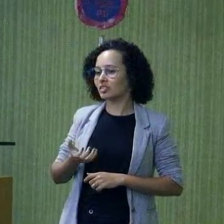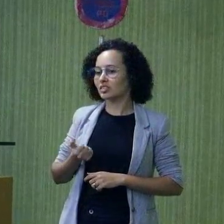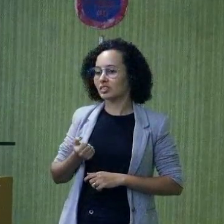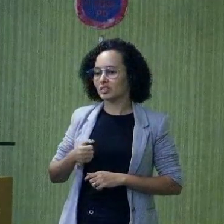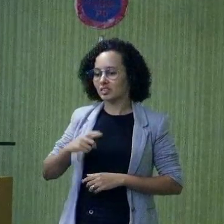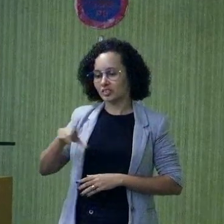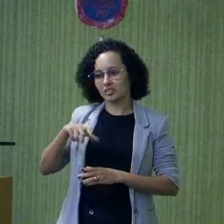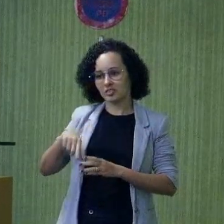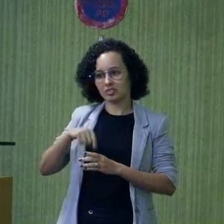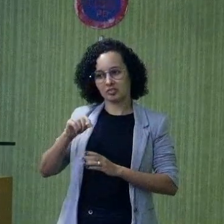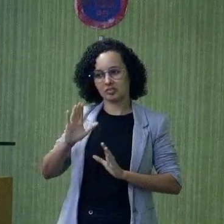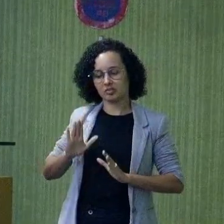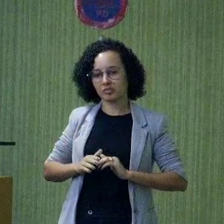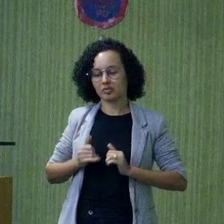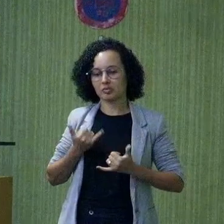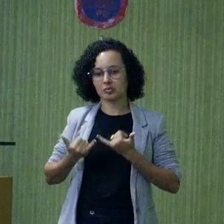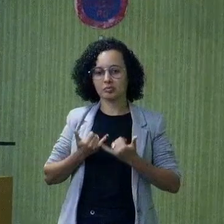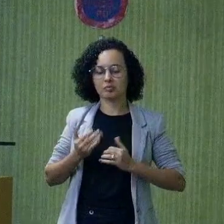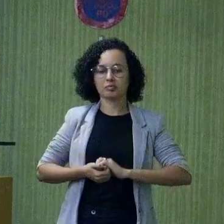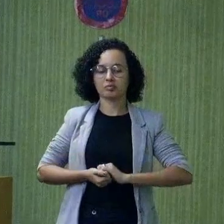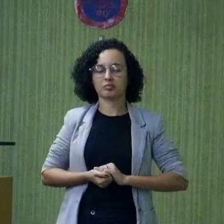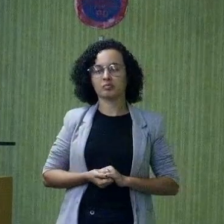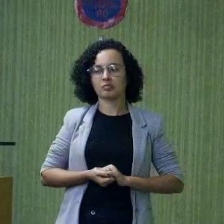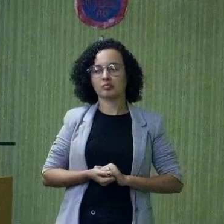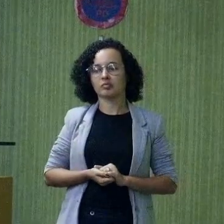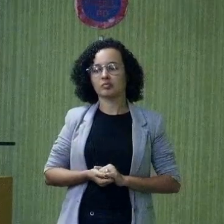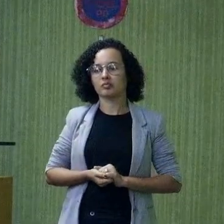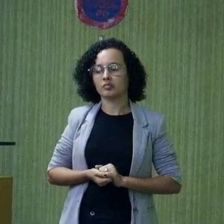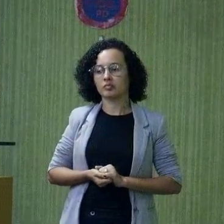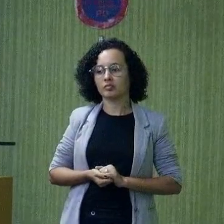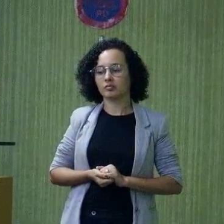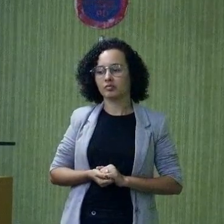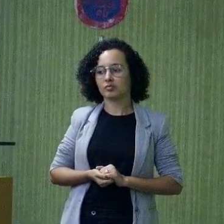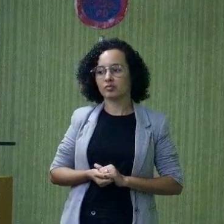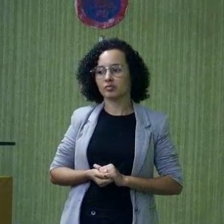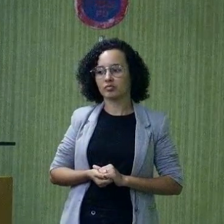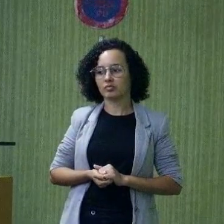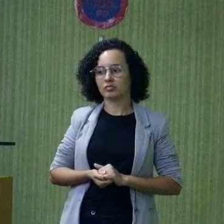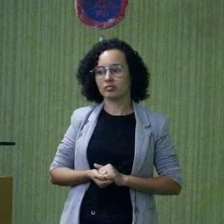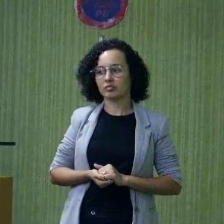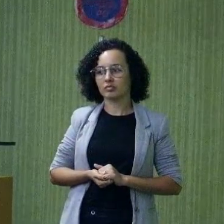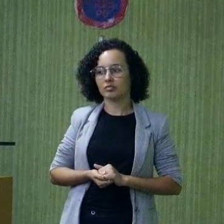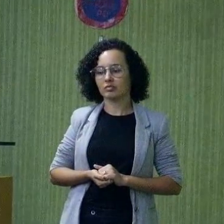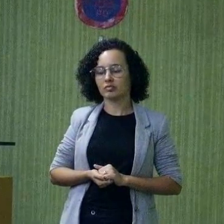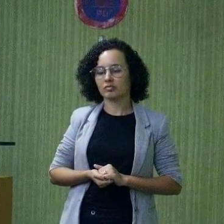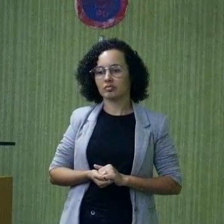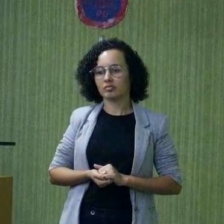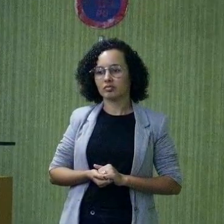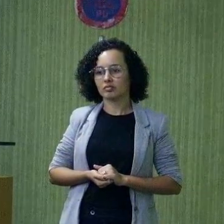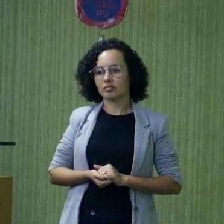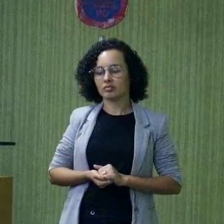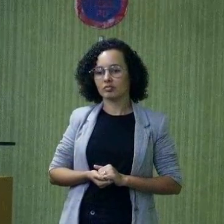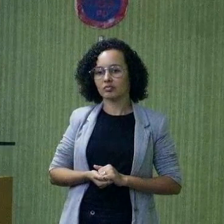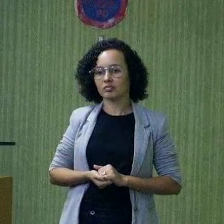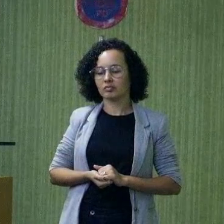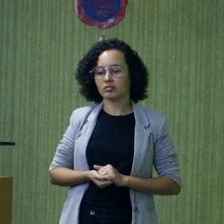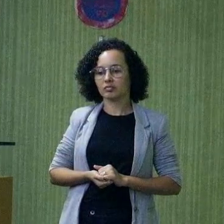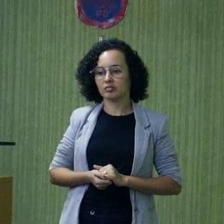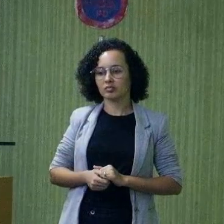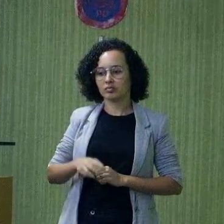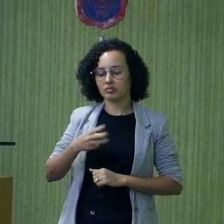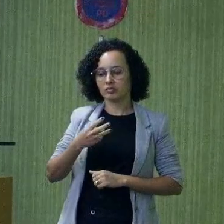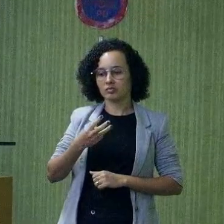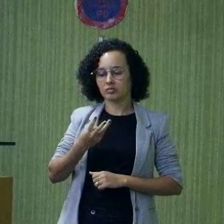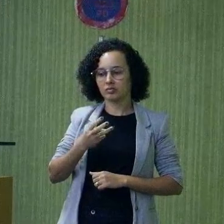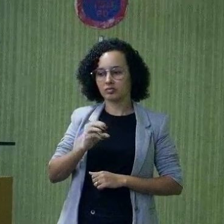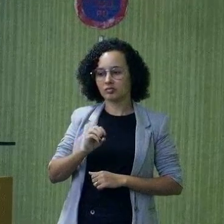sortear Vamos sortear vejam Eita olha a expectativa né quem ganhou com 30%